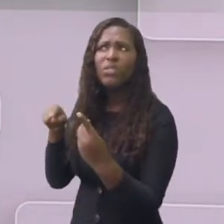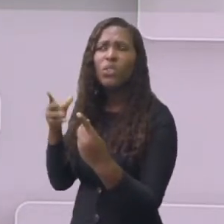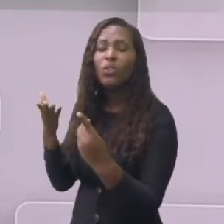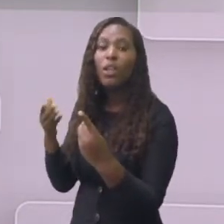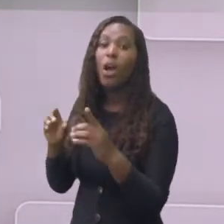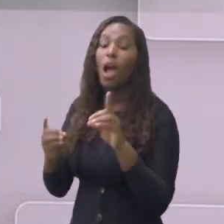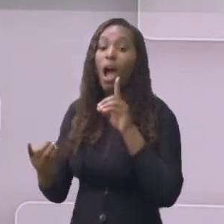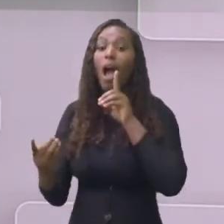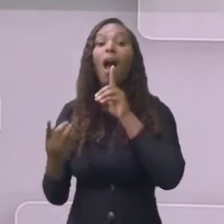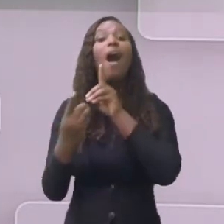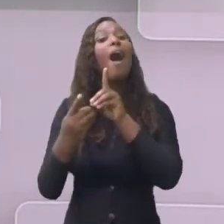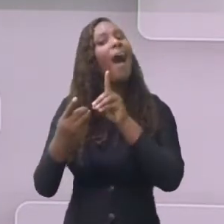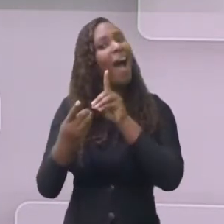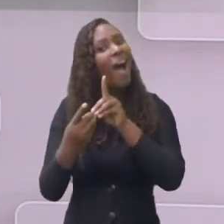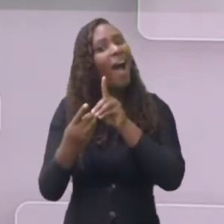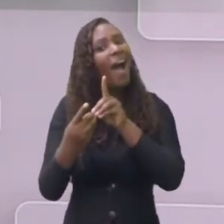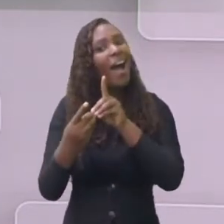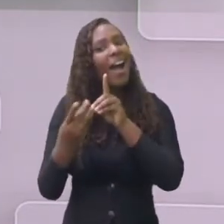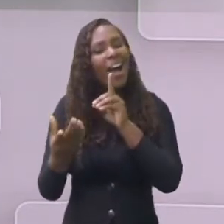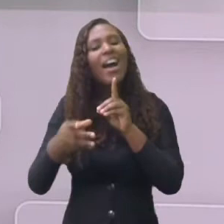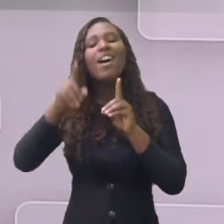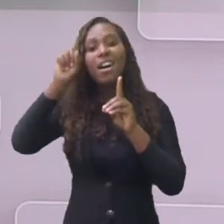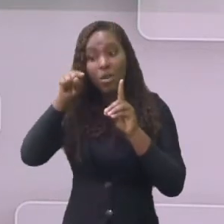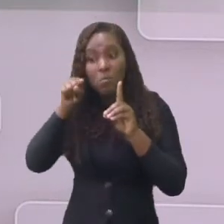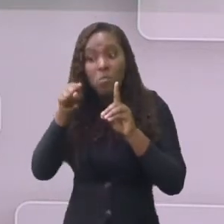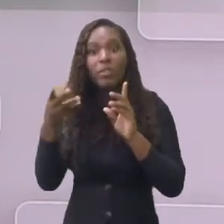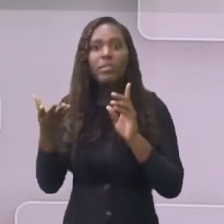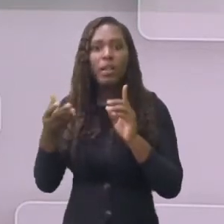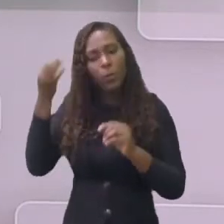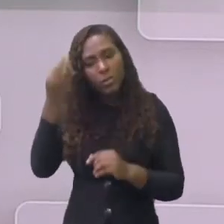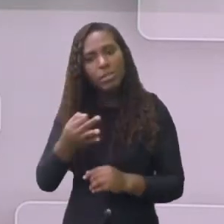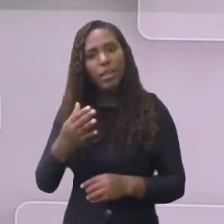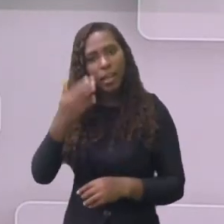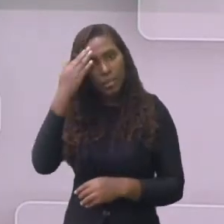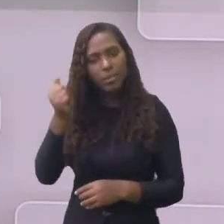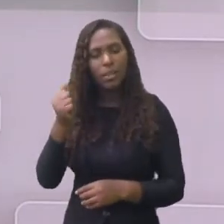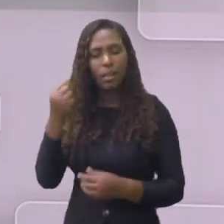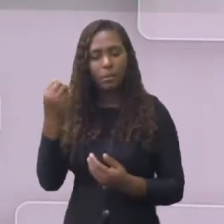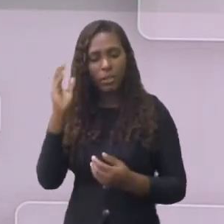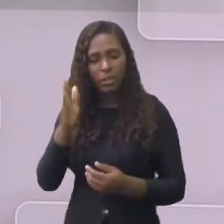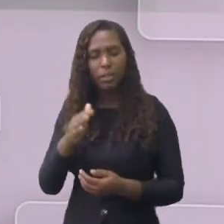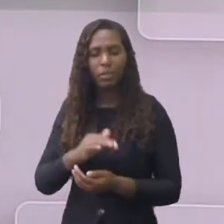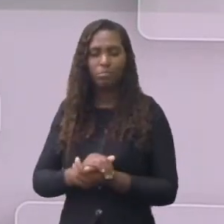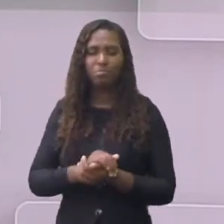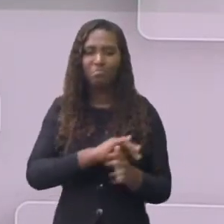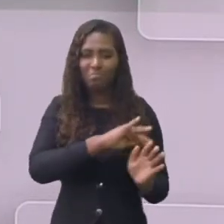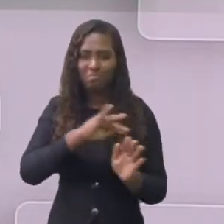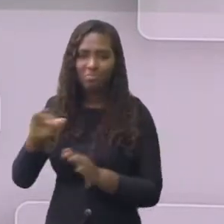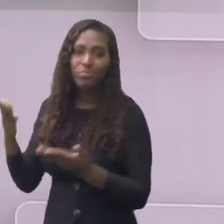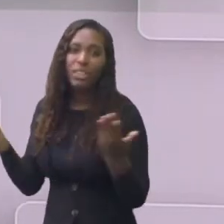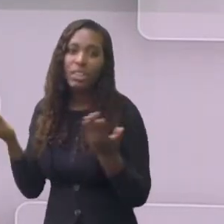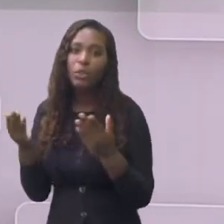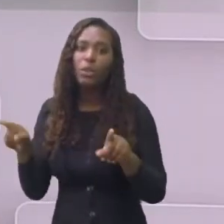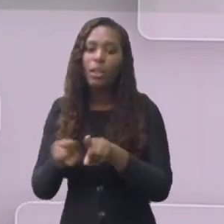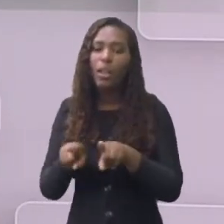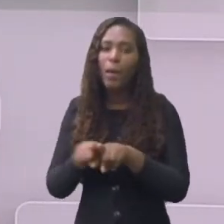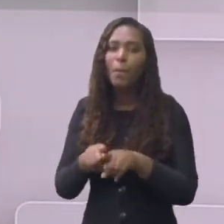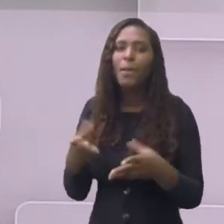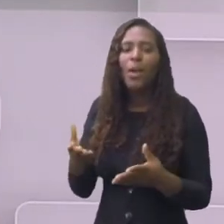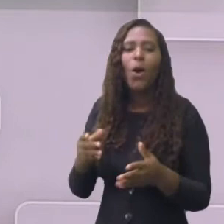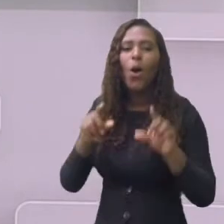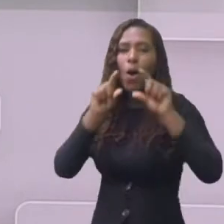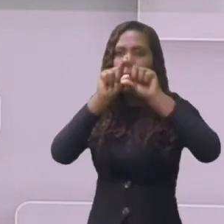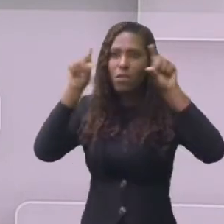seguindo. Eu fiz outra frase muito interessante e que ela dá um duplo sentido também. A frase